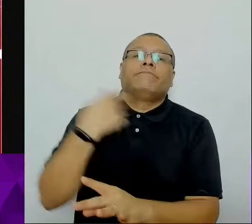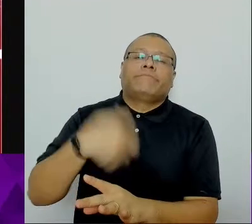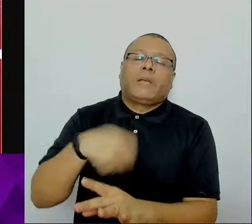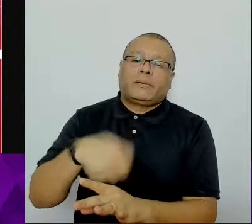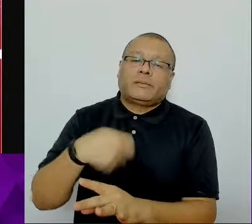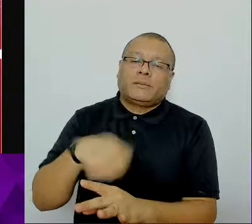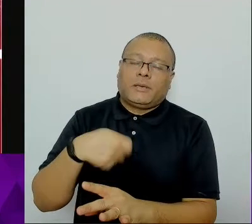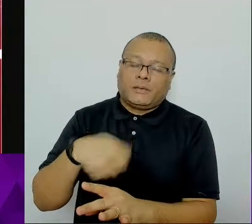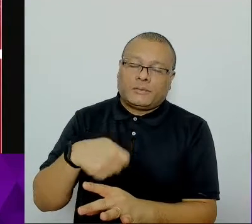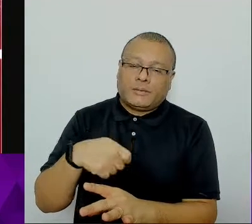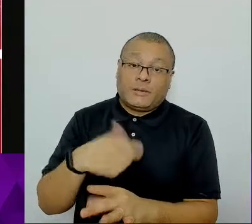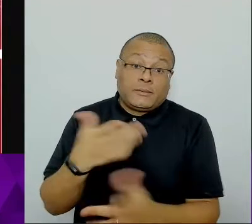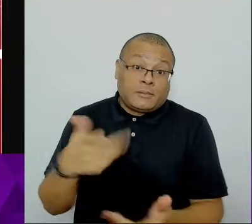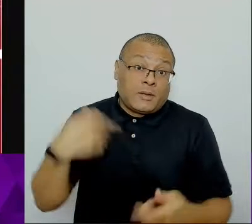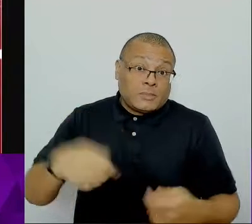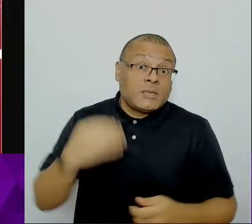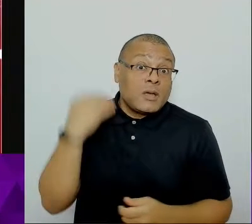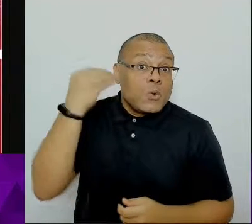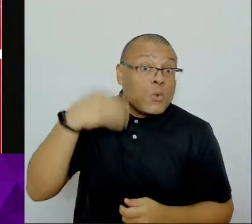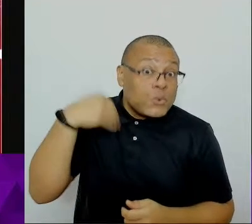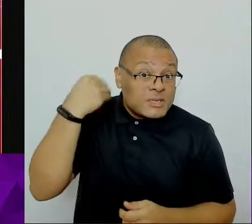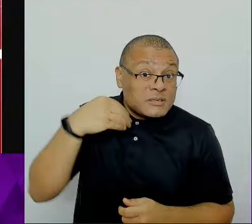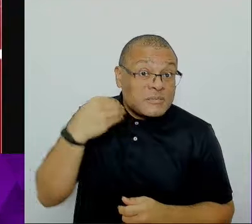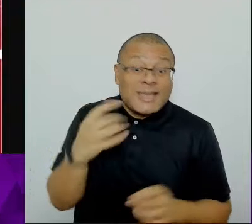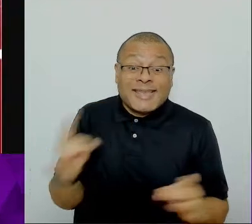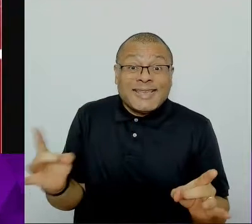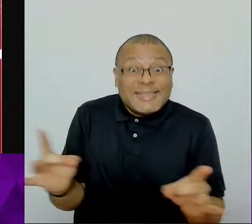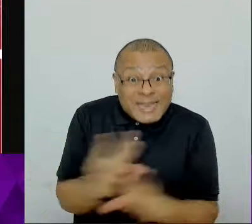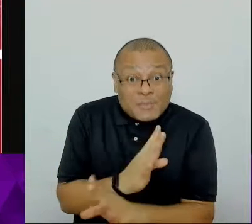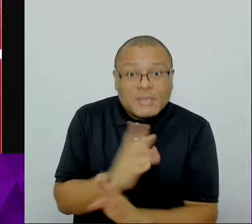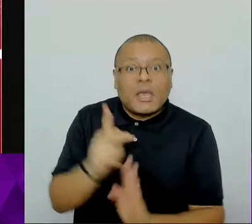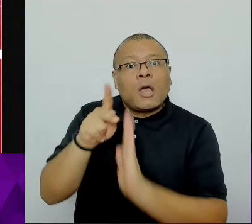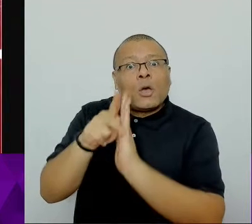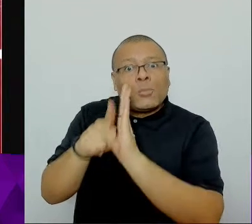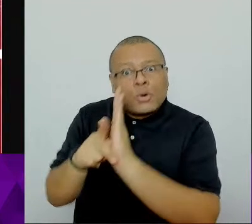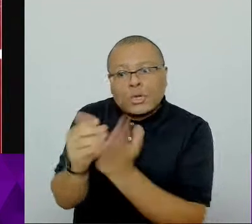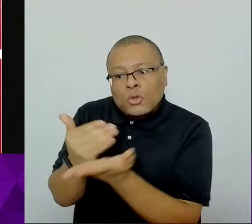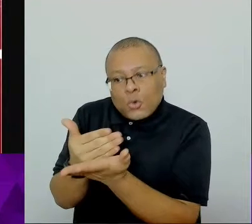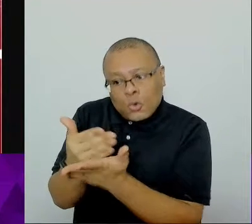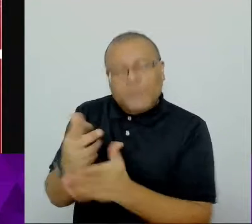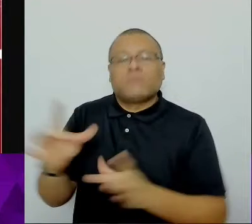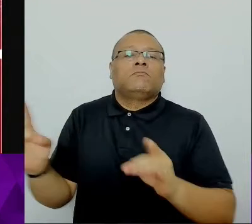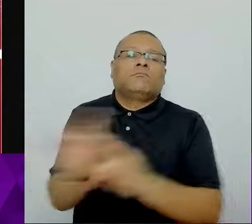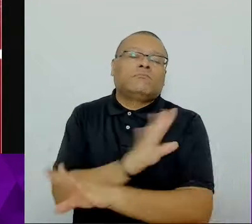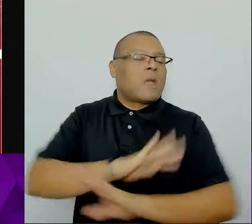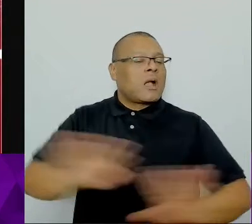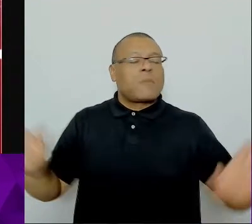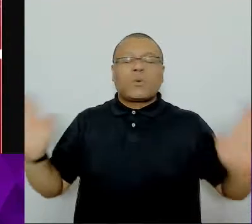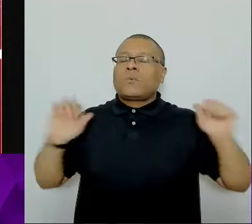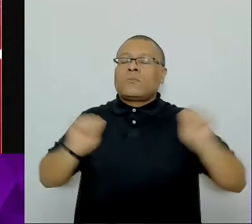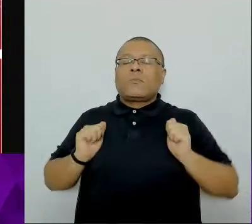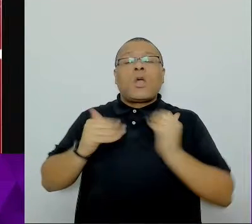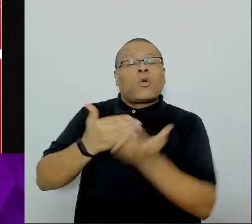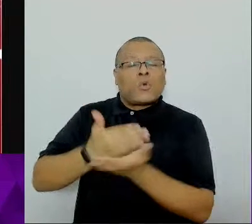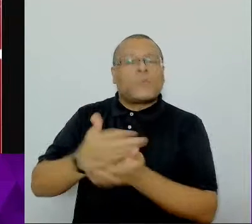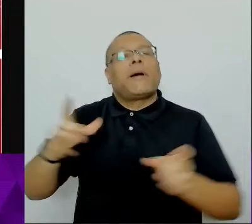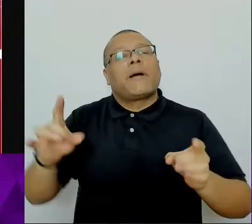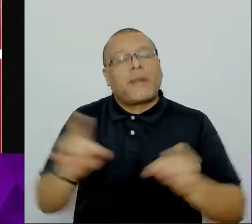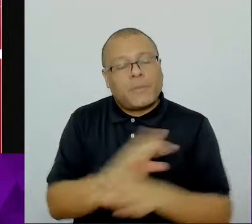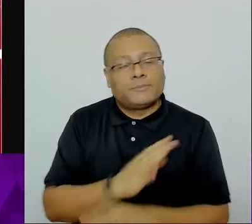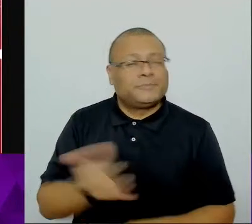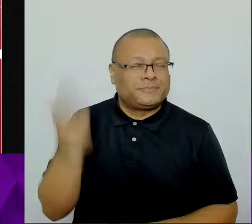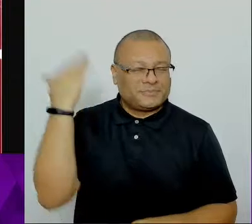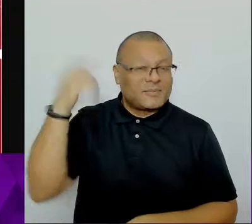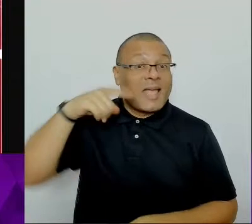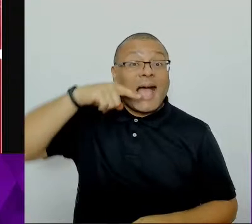o tornar-se um expert em entrega, um expert em entregar, alguém que termina aquilo que começa. Né? Uma vez eu vi a Yara